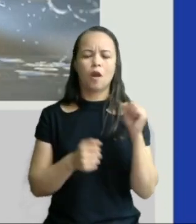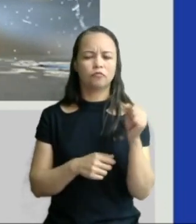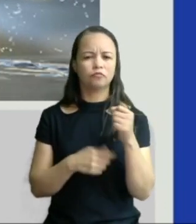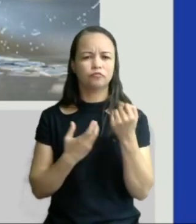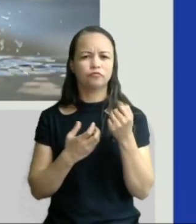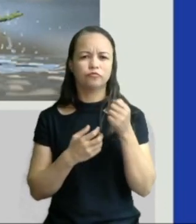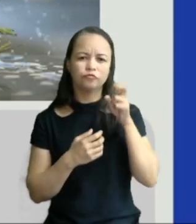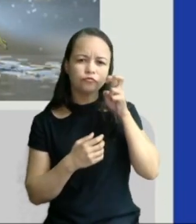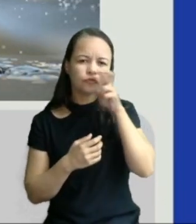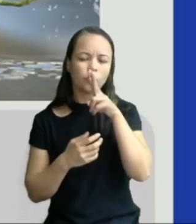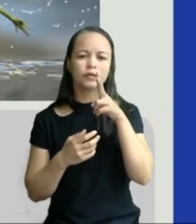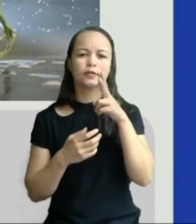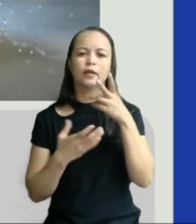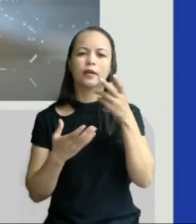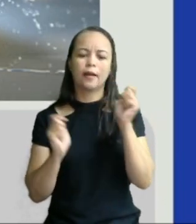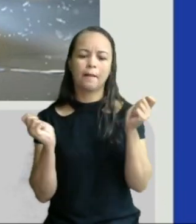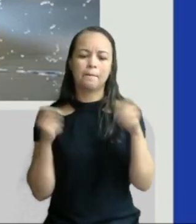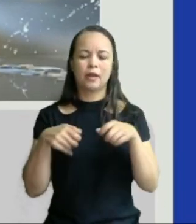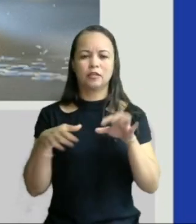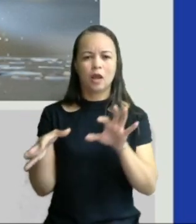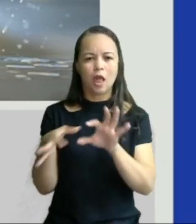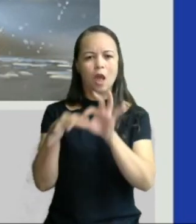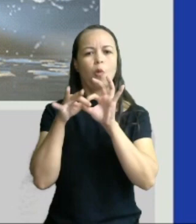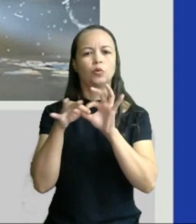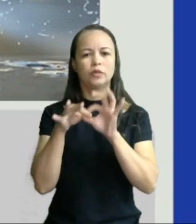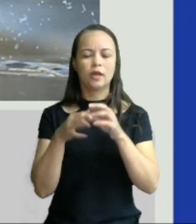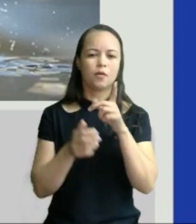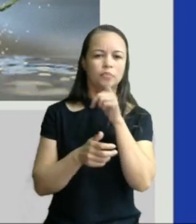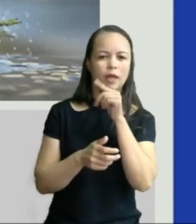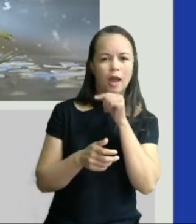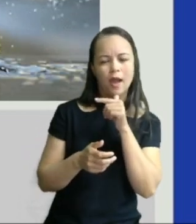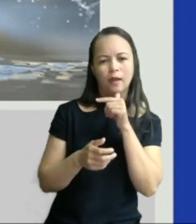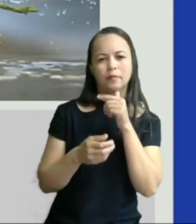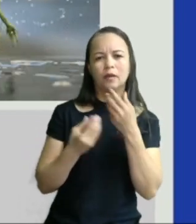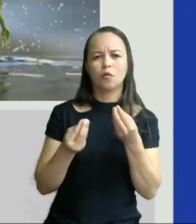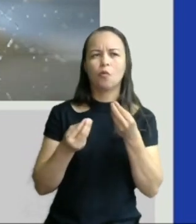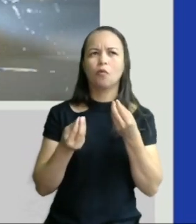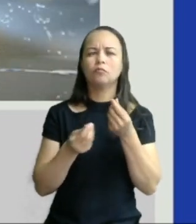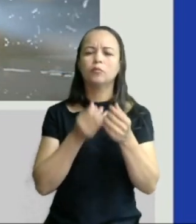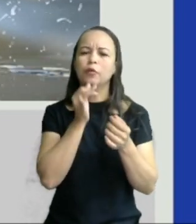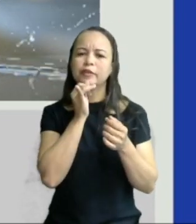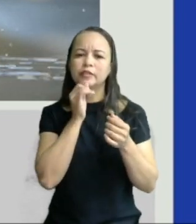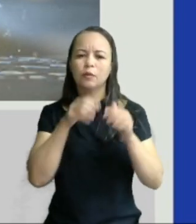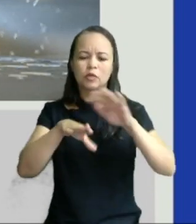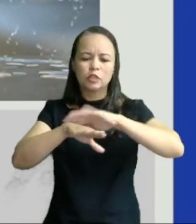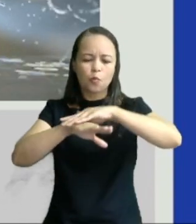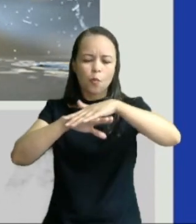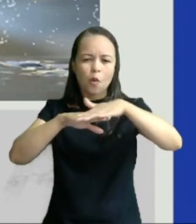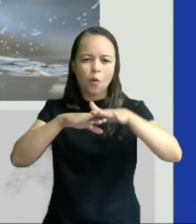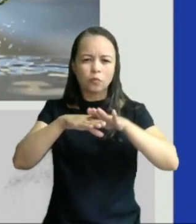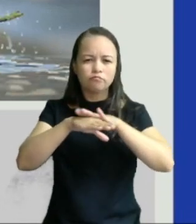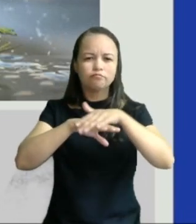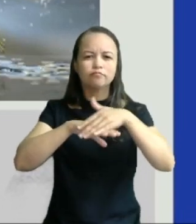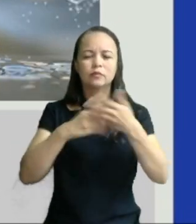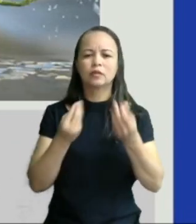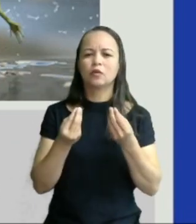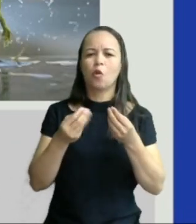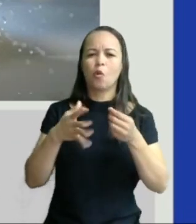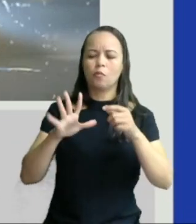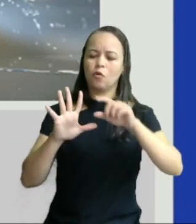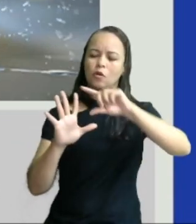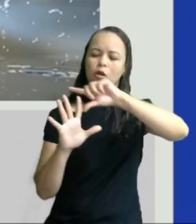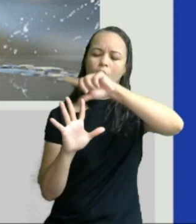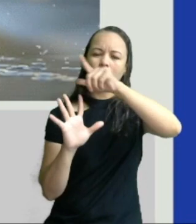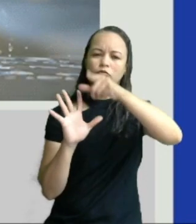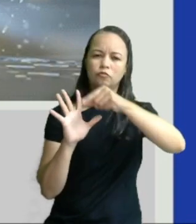a água unida ou coesa, como se uma capa a cobrisse. Objetos leves, como folhas